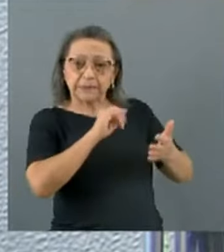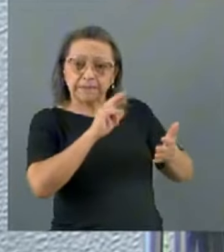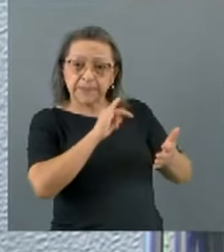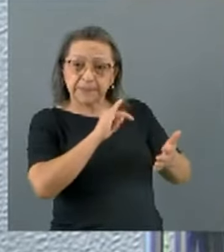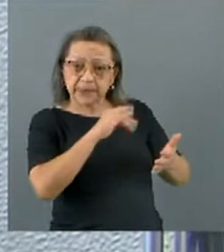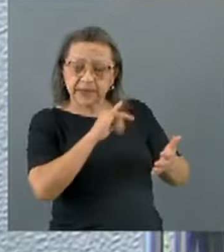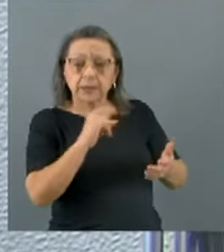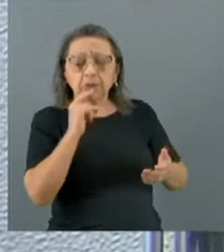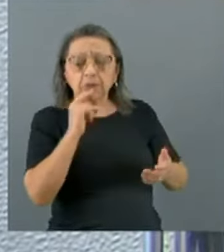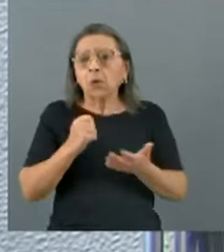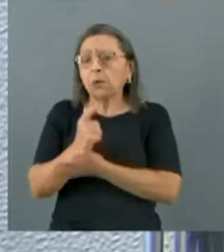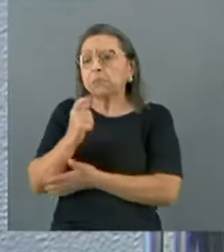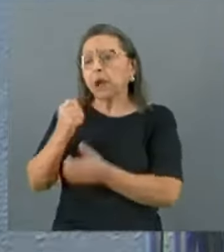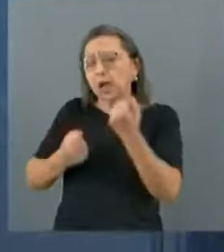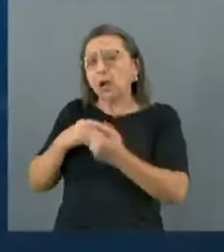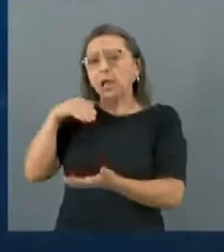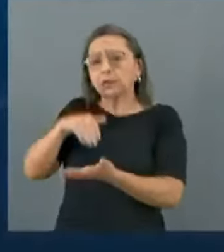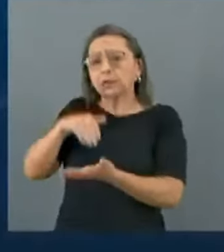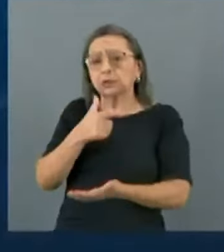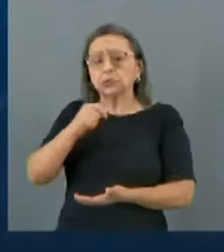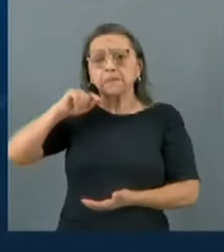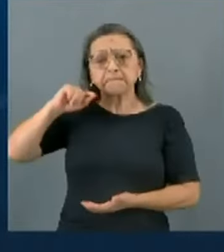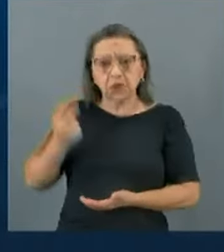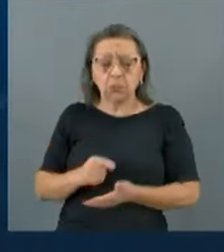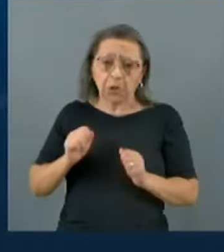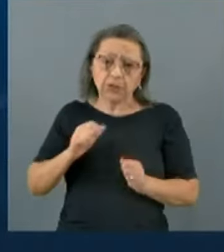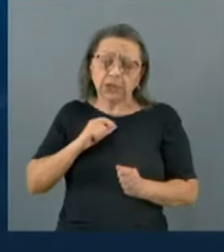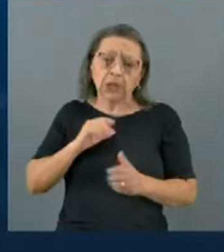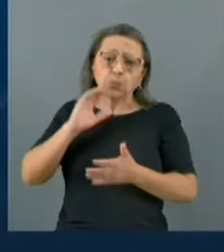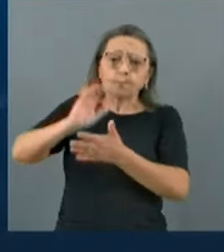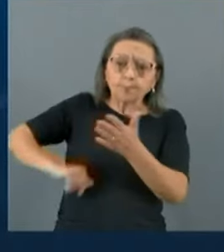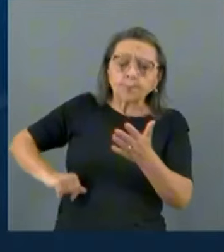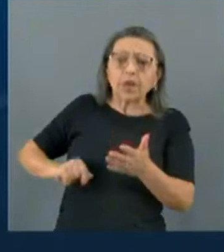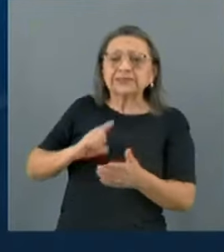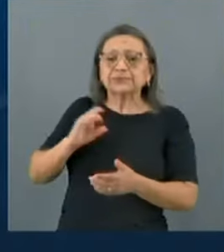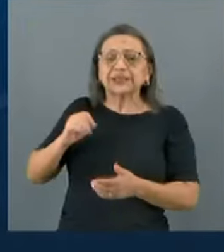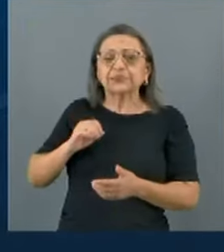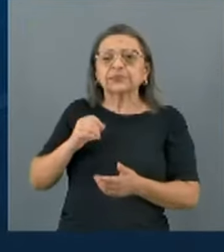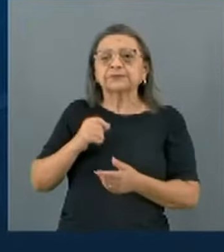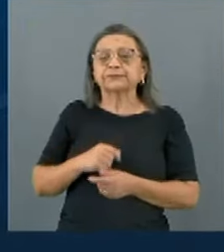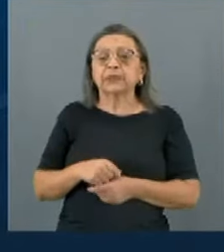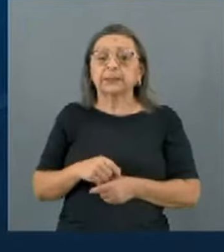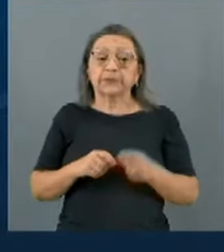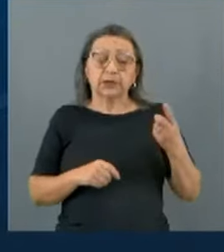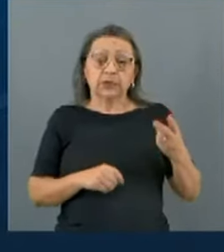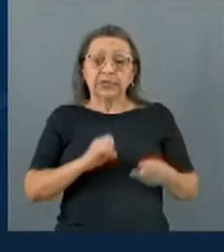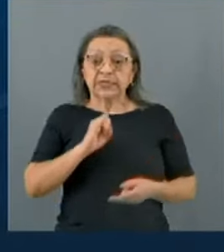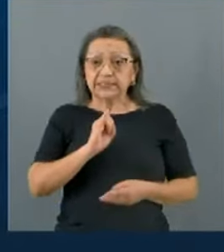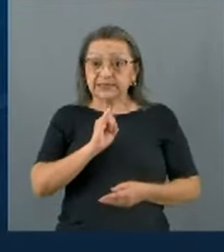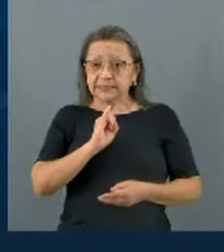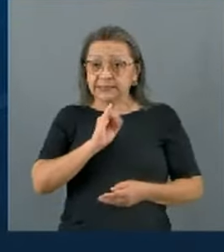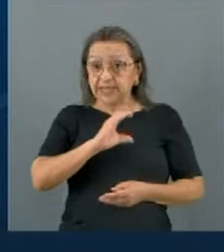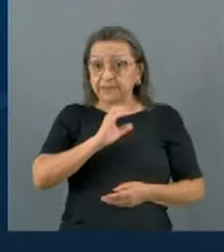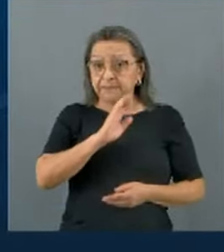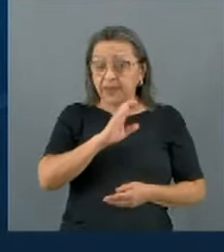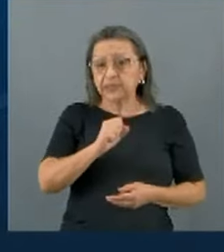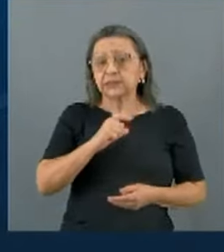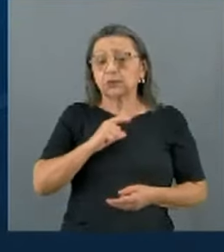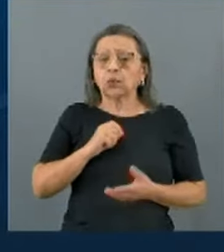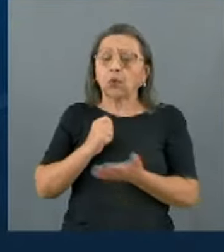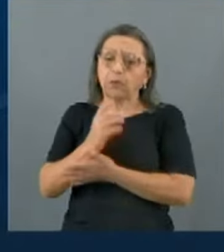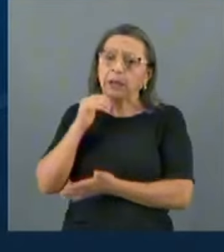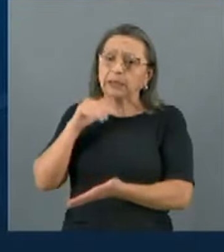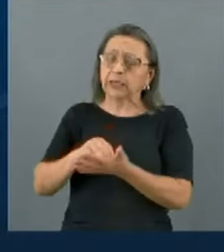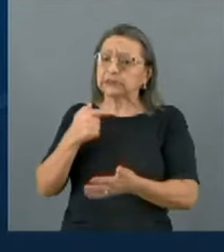e ela terá a isenção total do IPI. Do ICMS, ela compra até 70 mil, tem isenção total. De